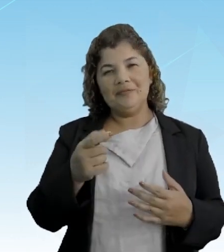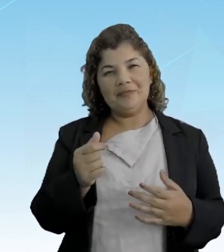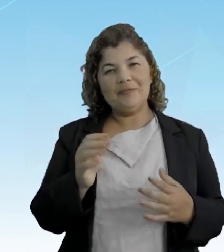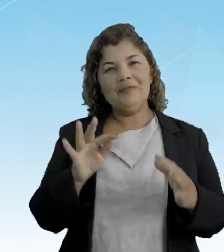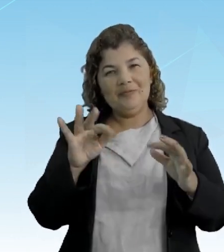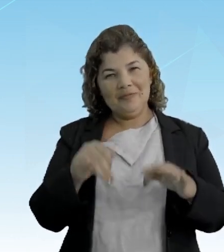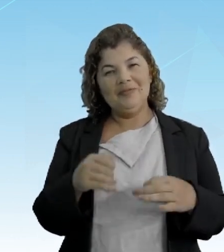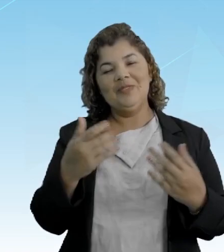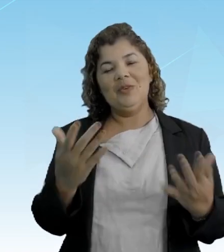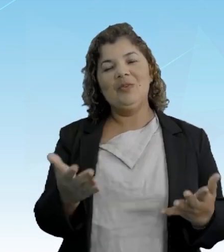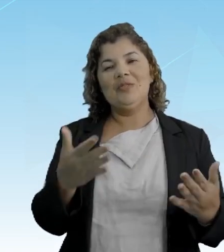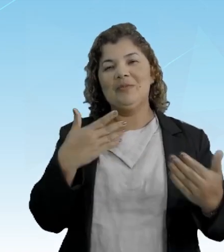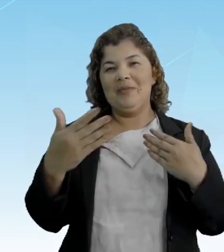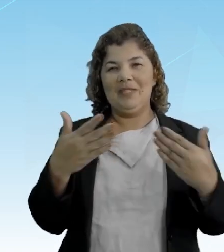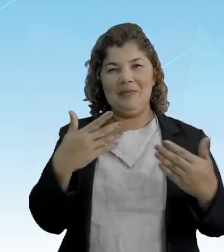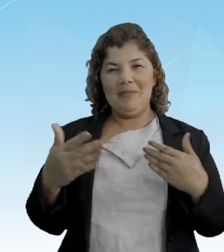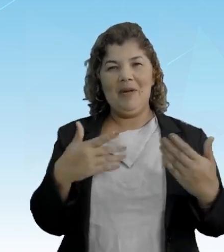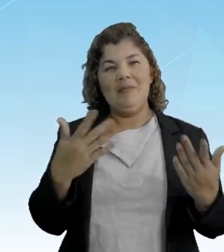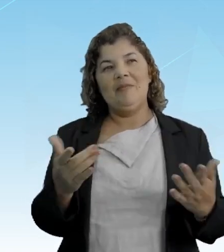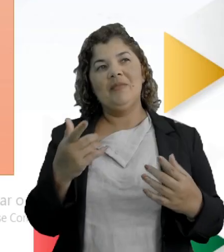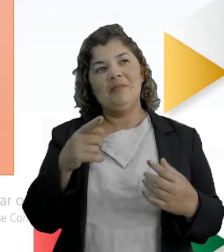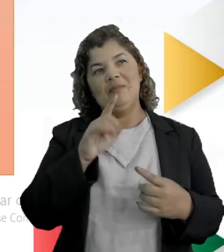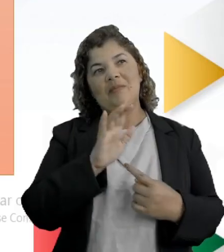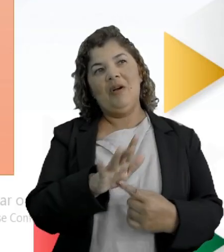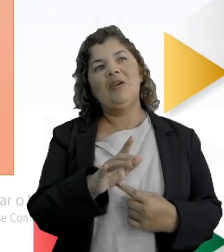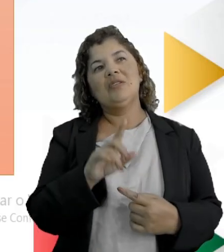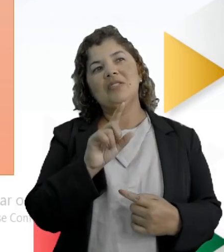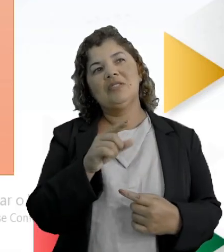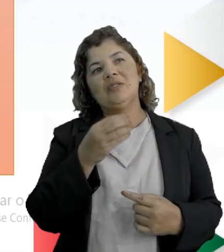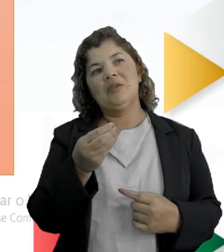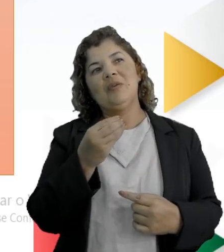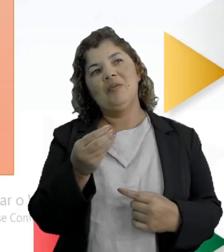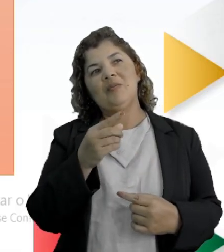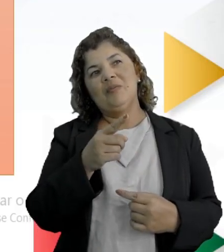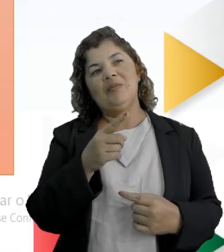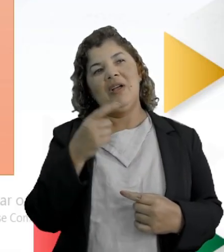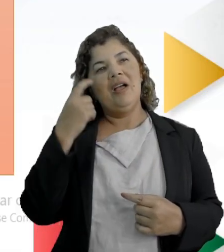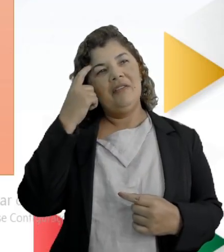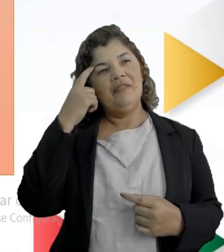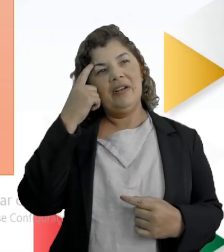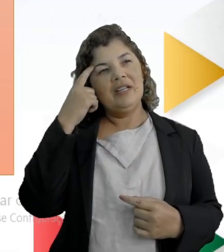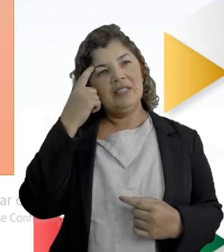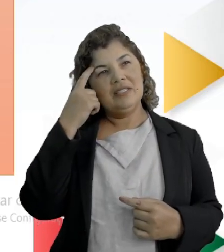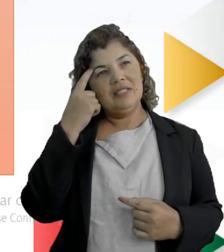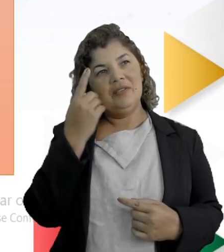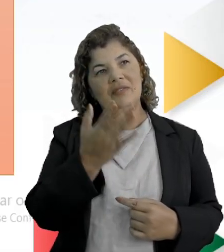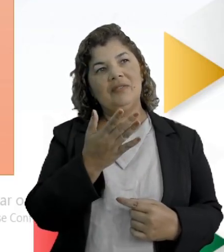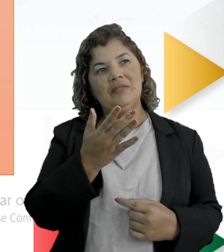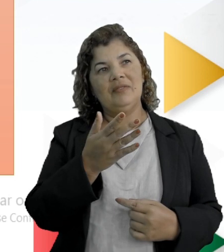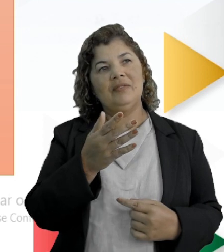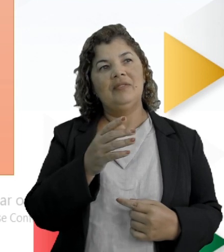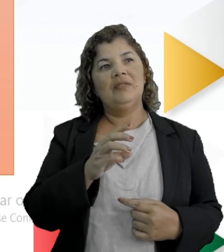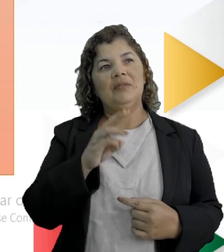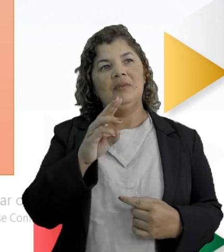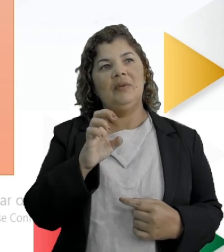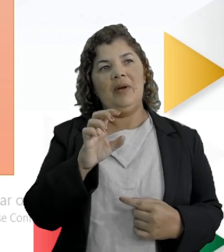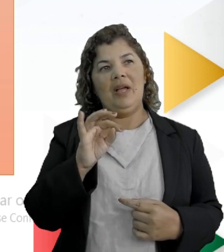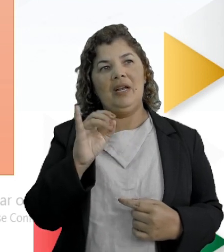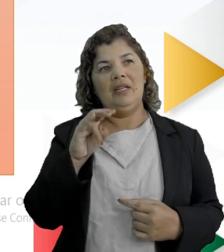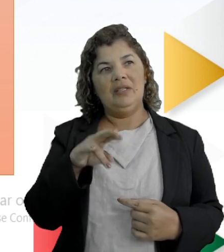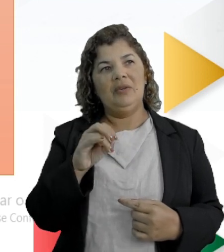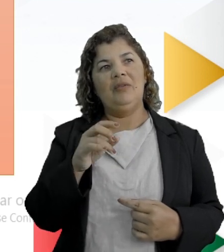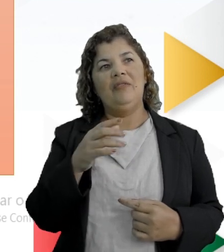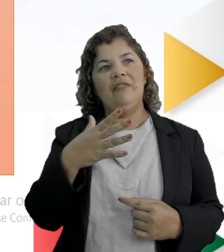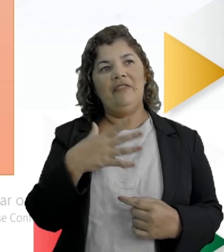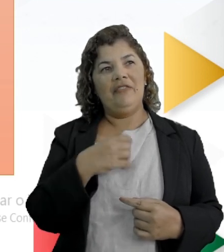bate-papo tão gostoso de hoje, trago aqui essa provocação. Olha aí, essa provocação e reflexão. Esse é o Wellington, filho de um cortador de